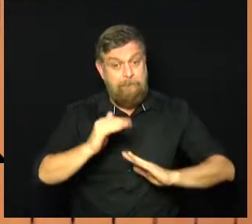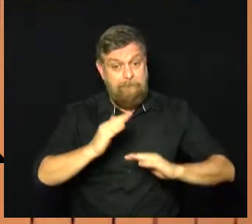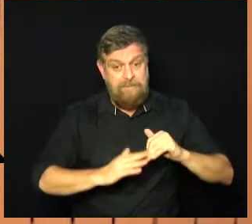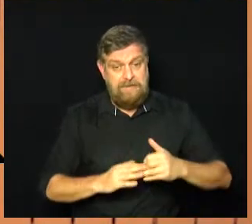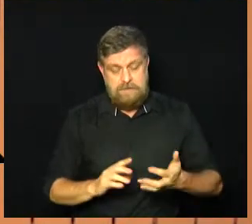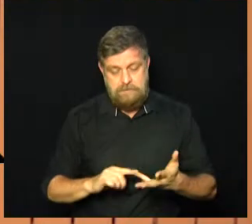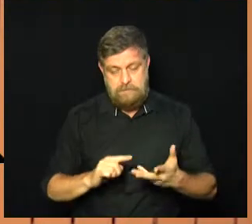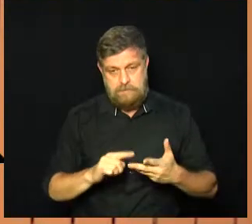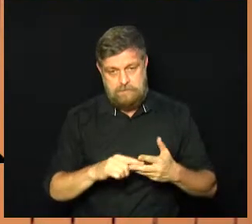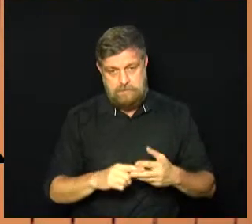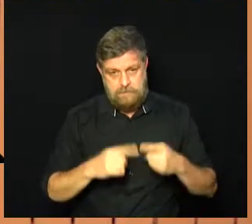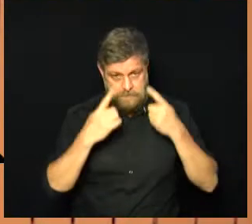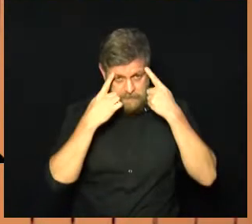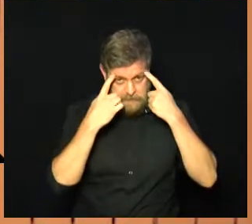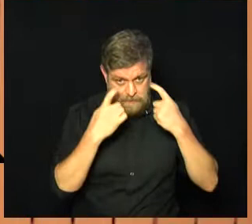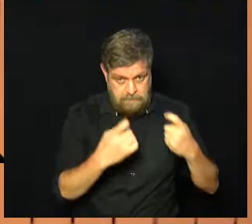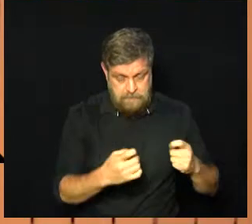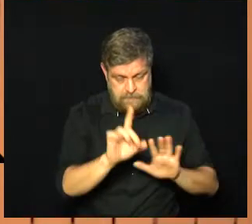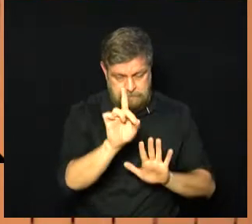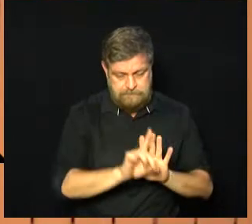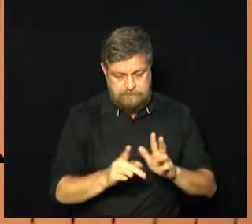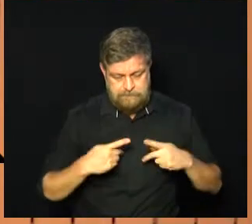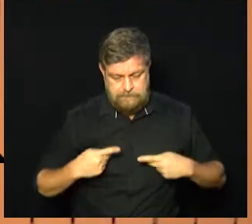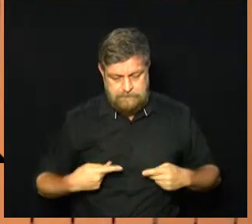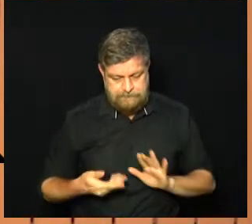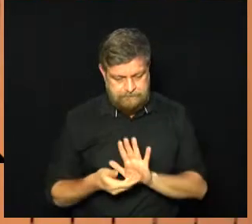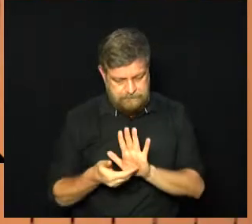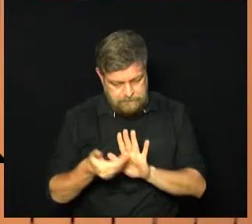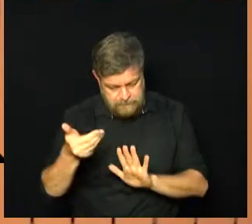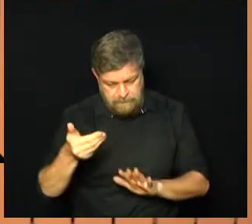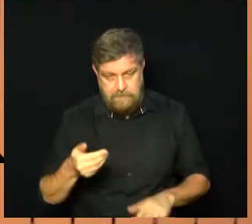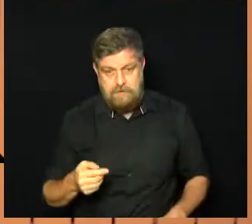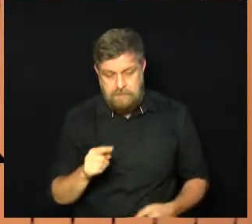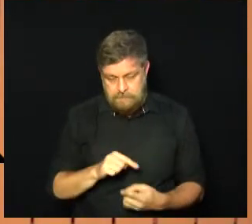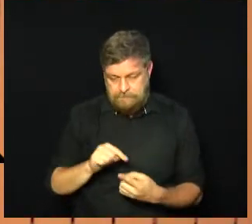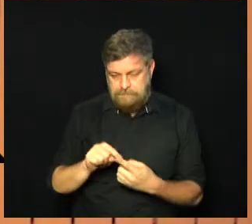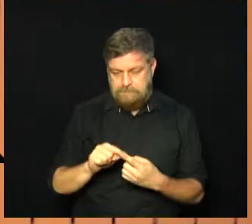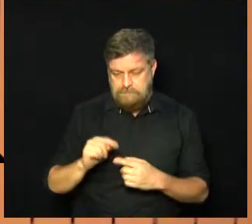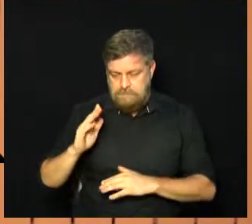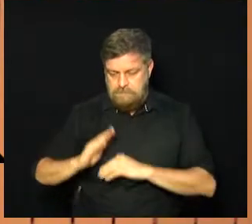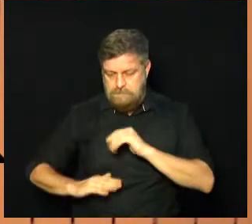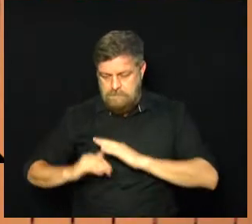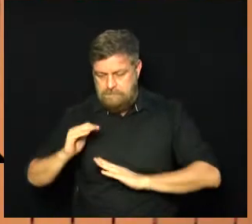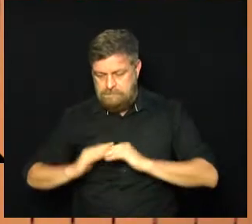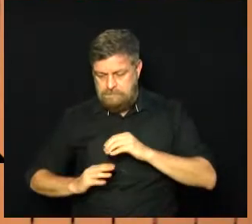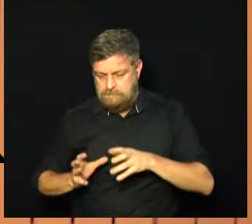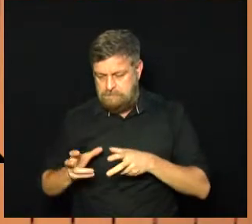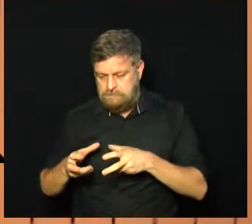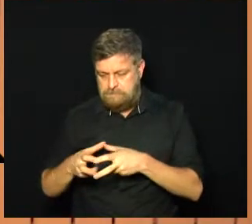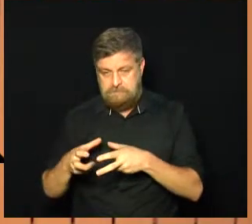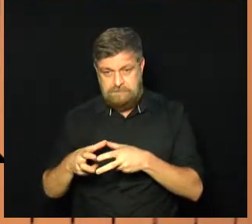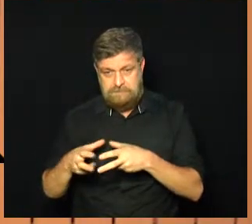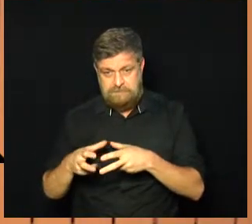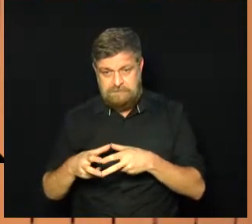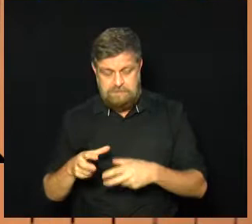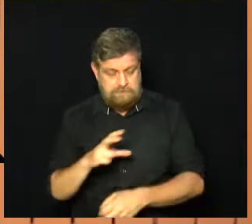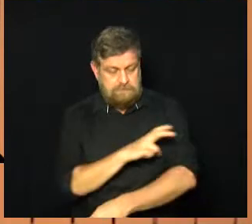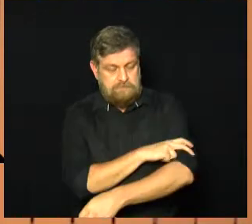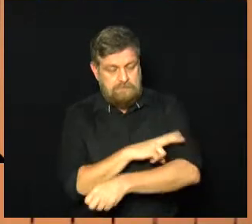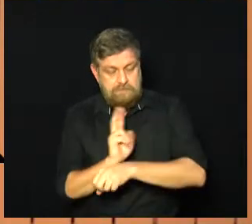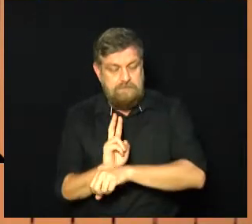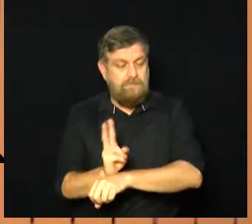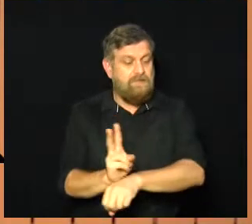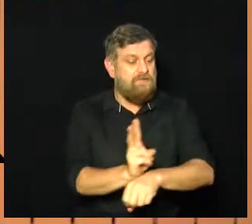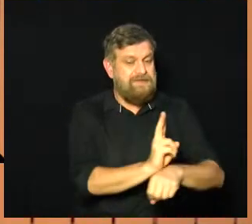de violência contra os direitos humanos, ou seja, ampliar a atuação da comissão enquanto uma fiscalizadora